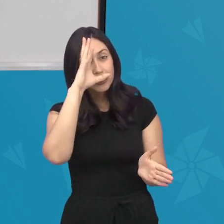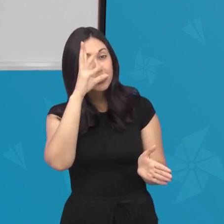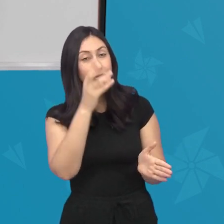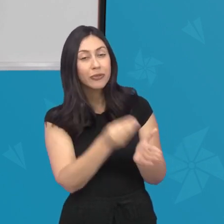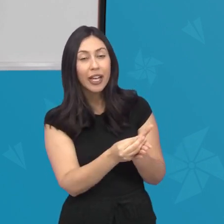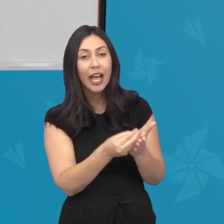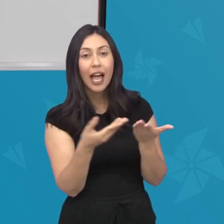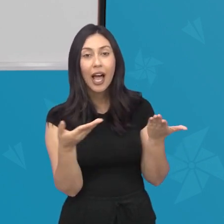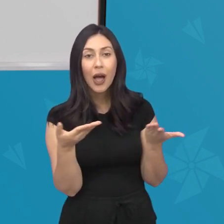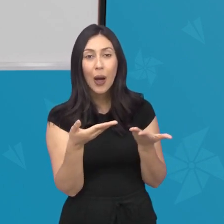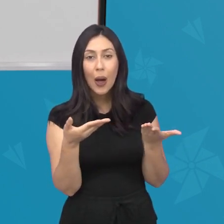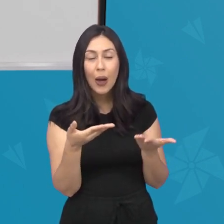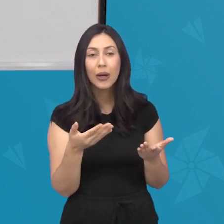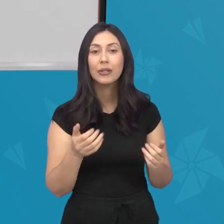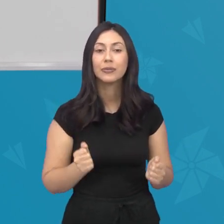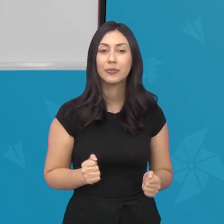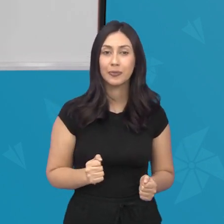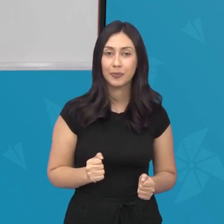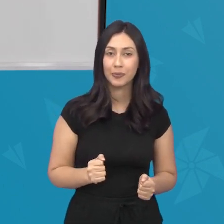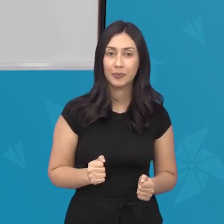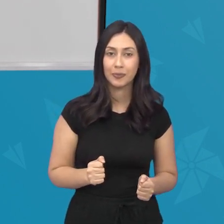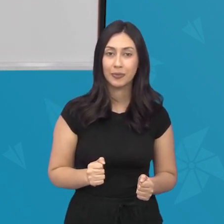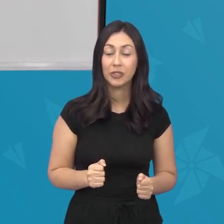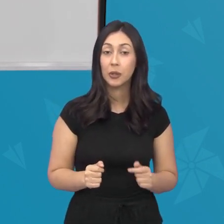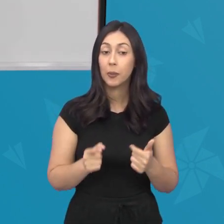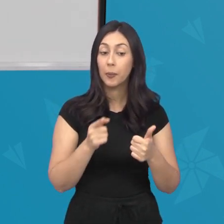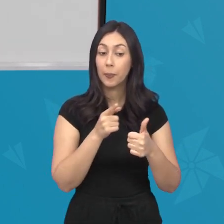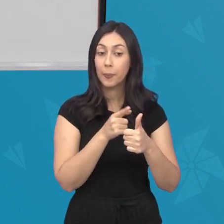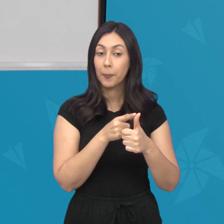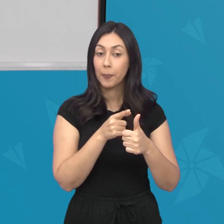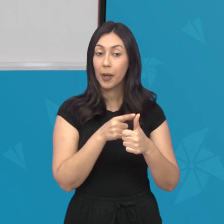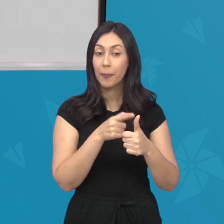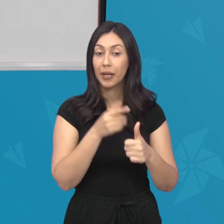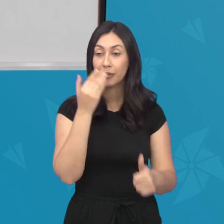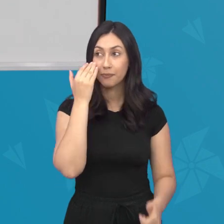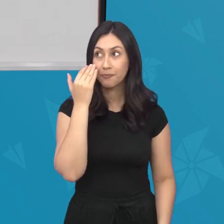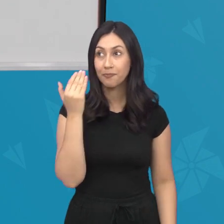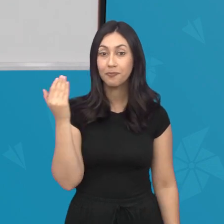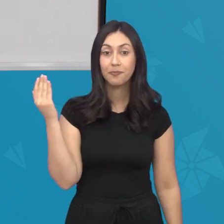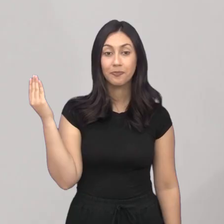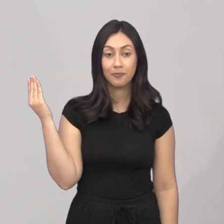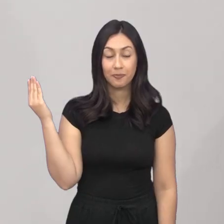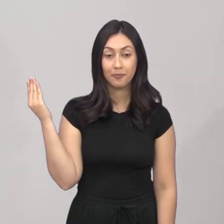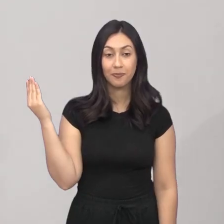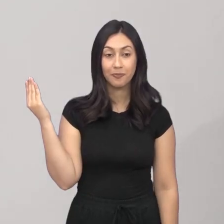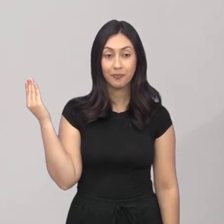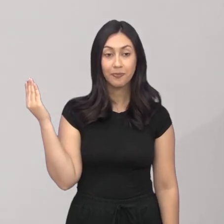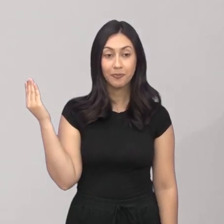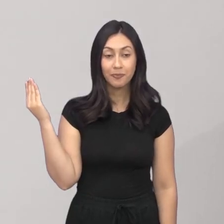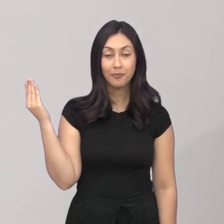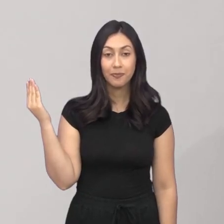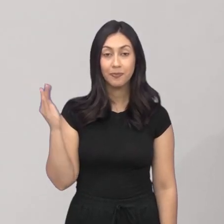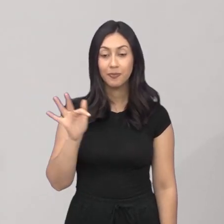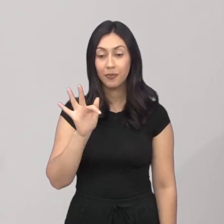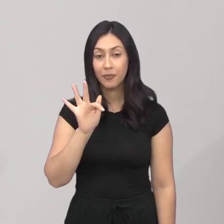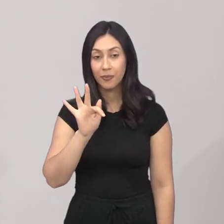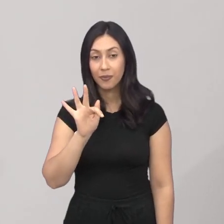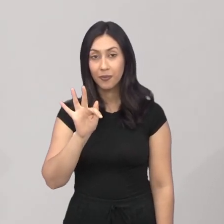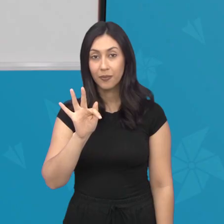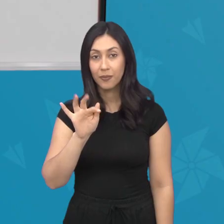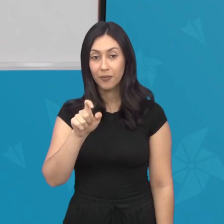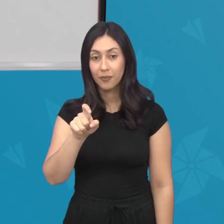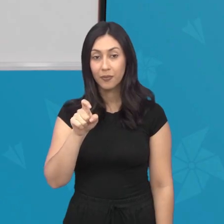resolver aqui para treinar. Ok? O primeiro é esse aqui, ó. f de